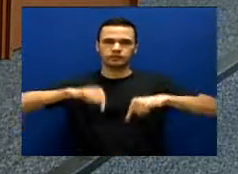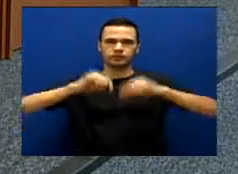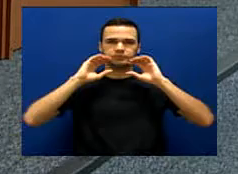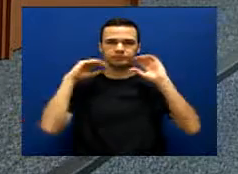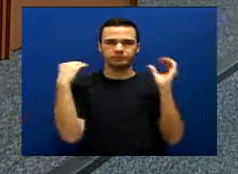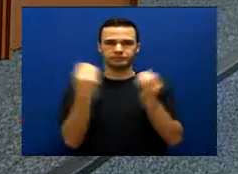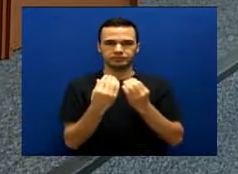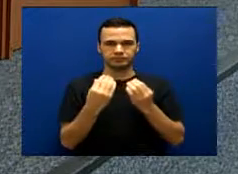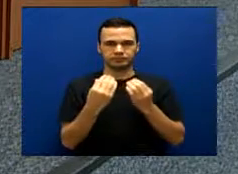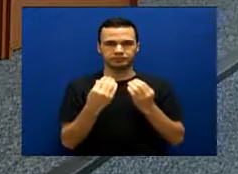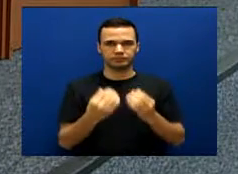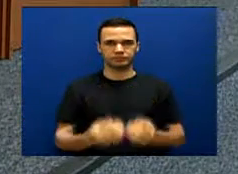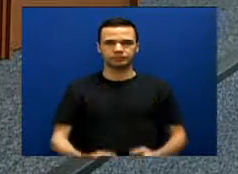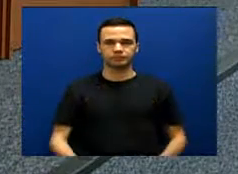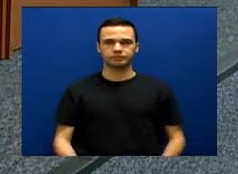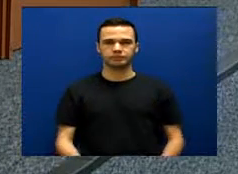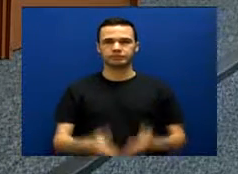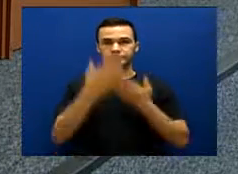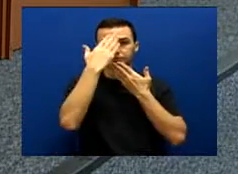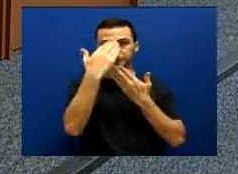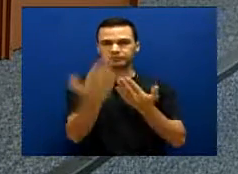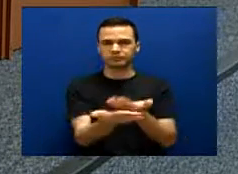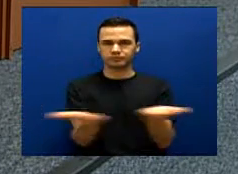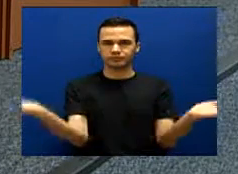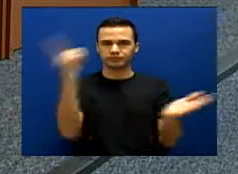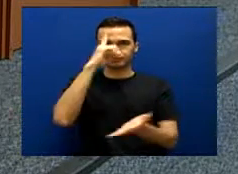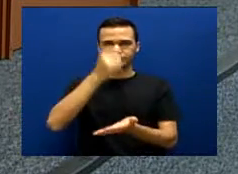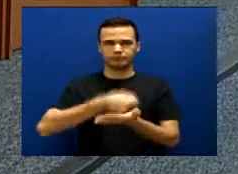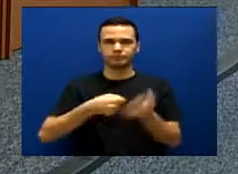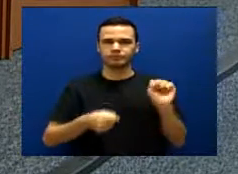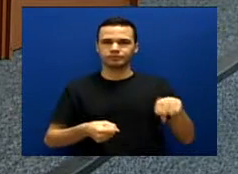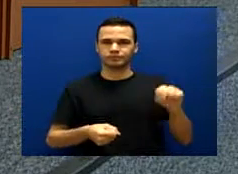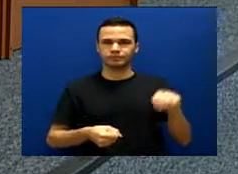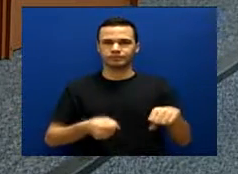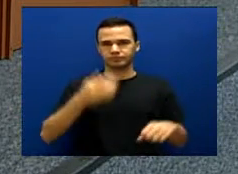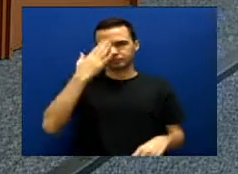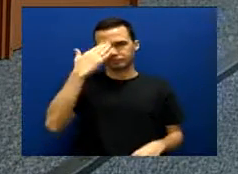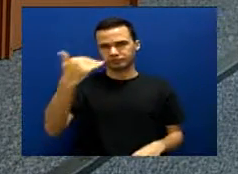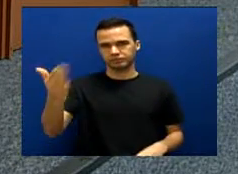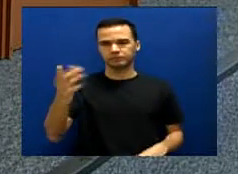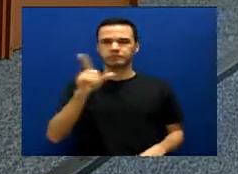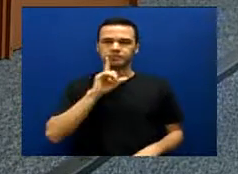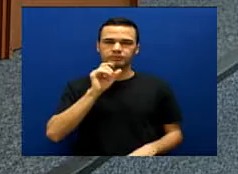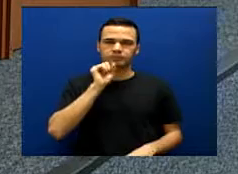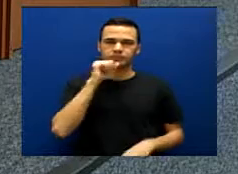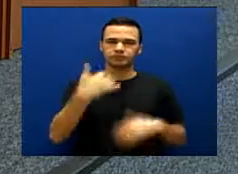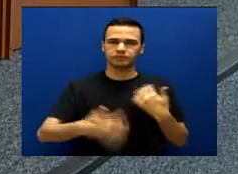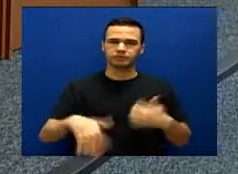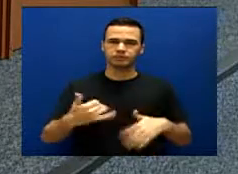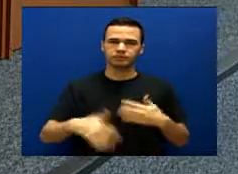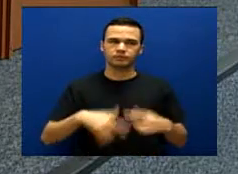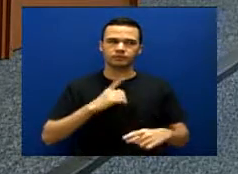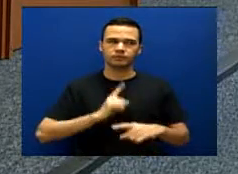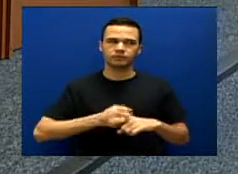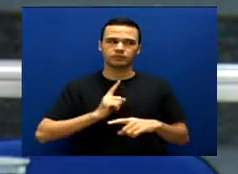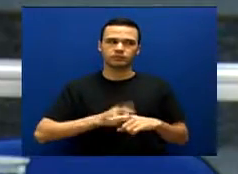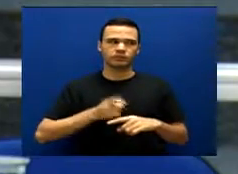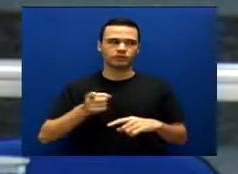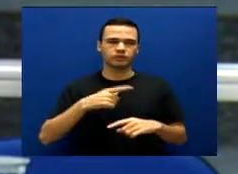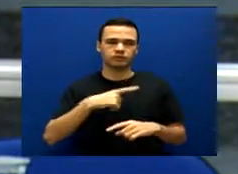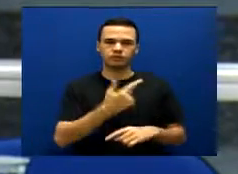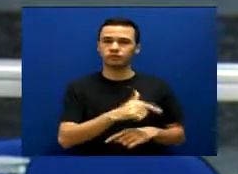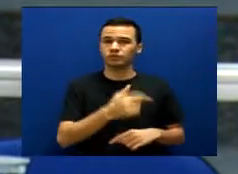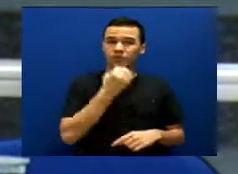casa. Eu agradeço, peço voto sim. Obrigado, vamos estar votando, porque aqui é aquela história, se não